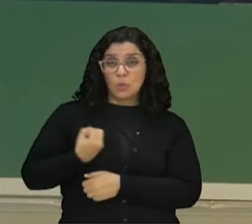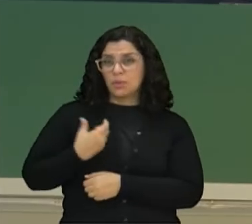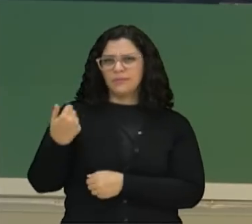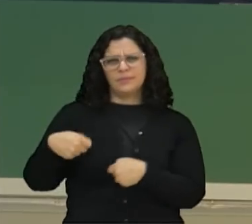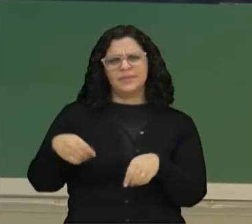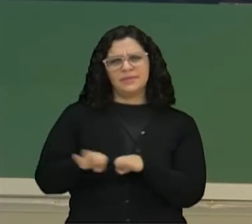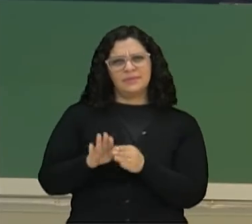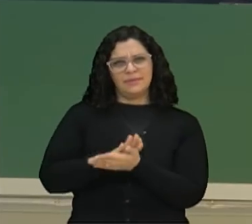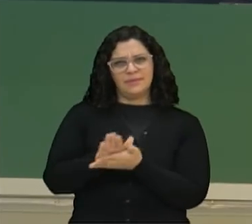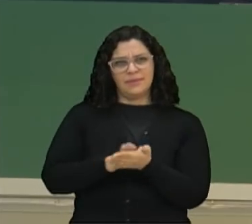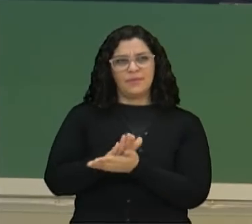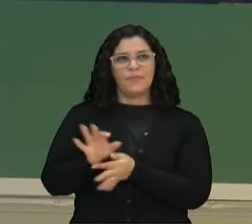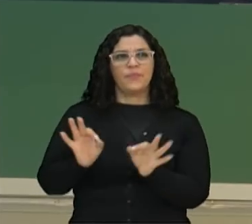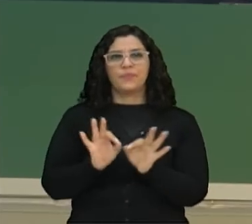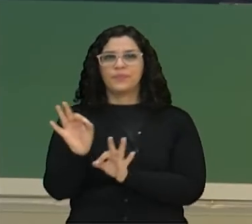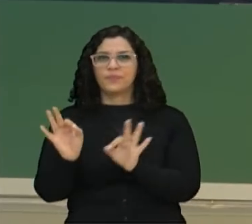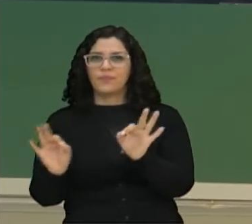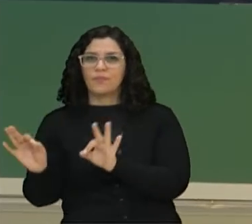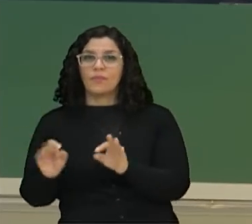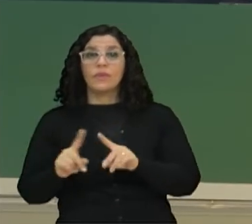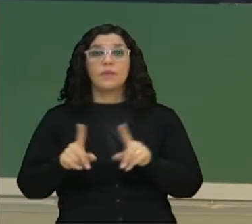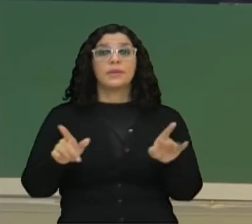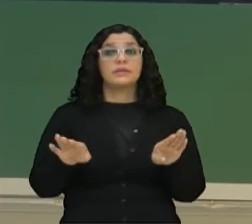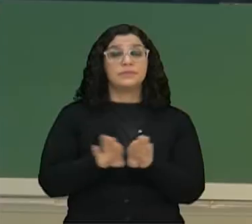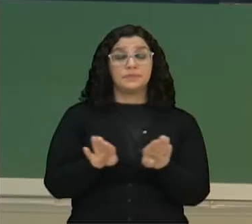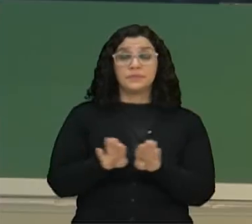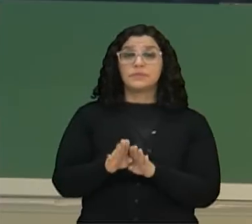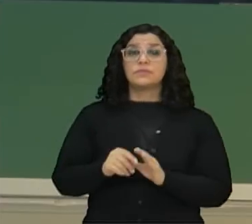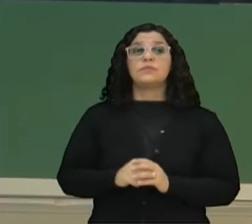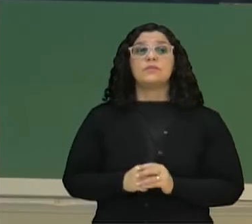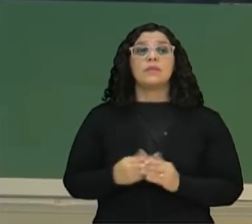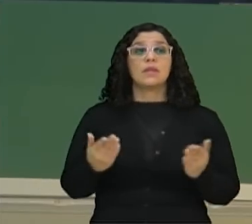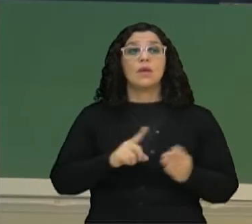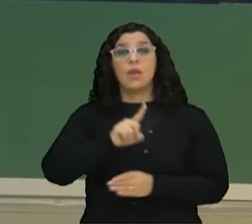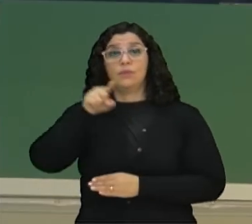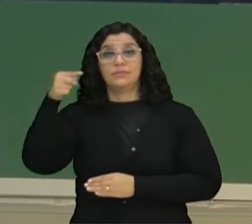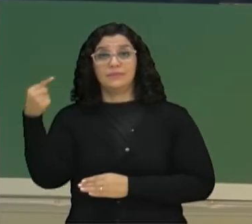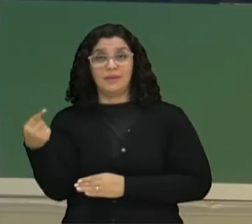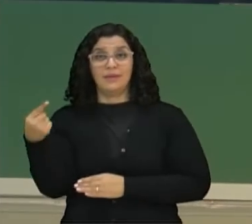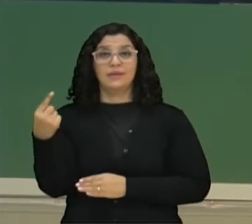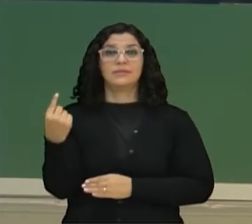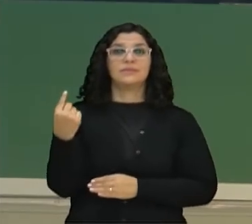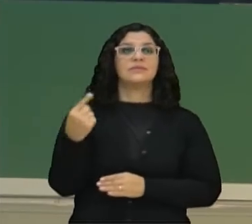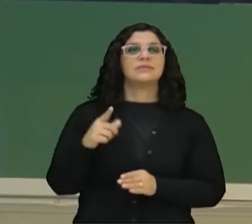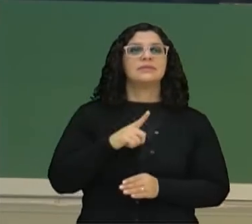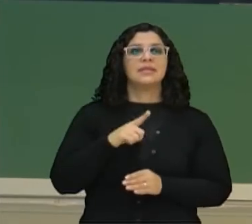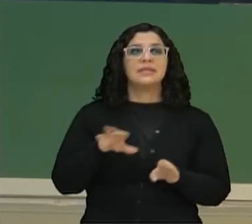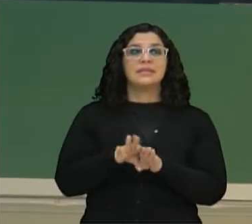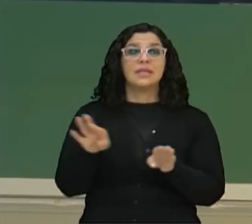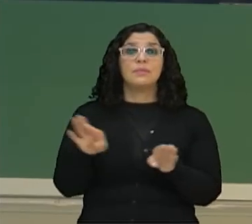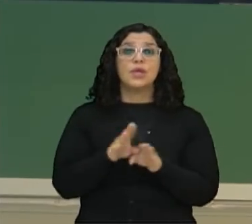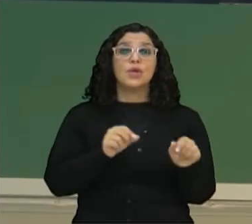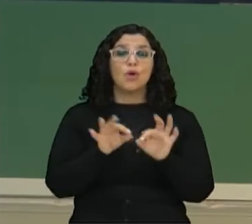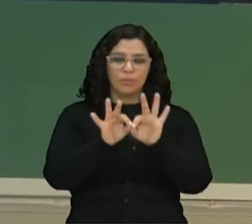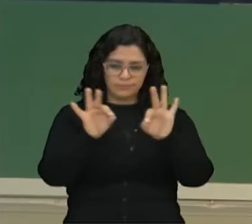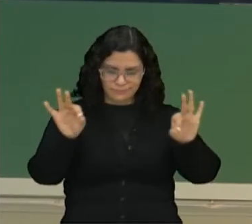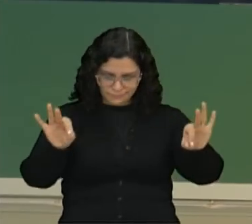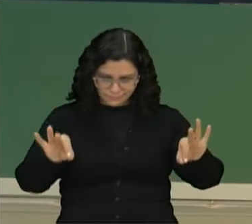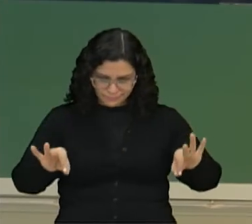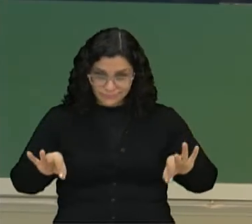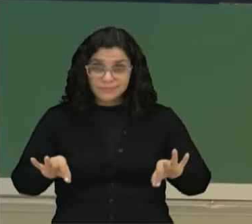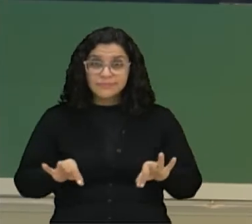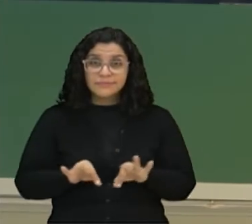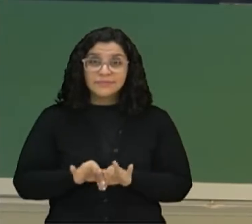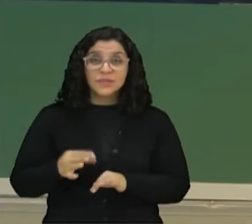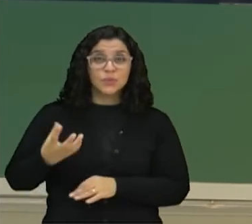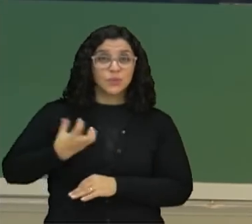Porque não precisaria ser nessa sequência. Mas, enfim. E aqui ao lado nós temos um gabarito, que é os números